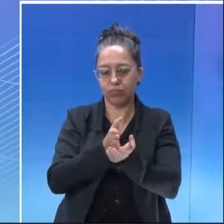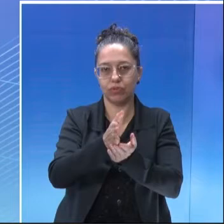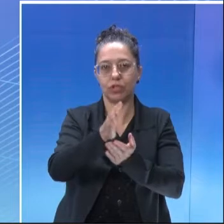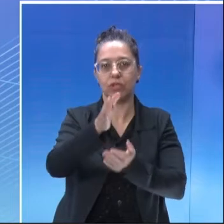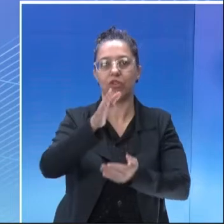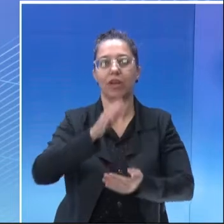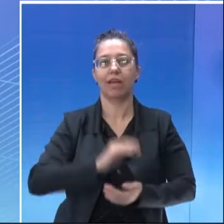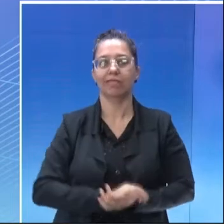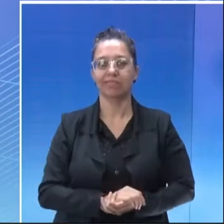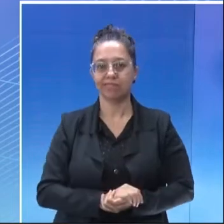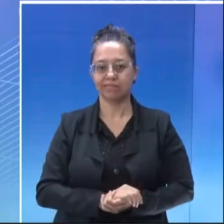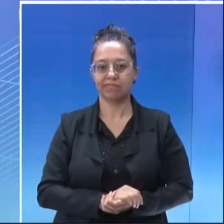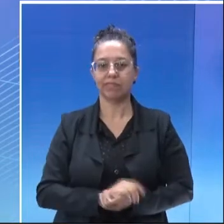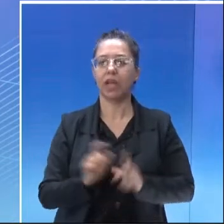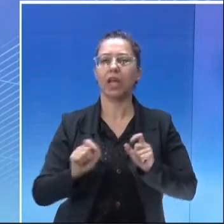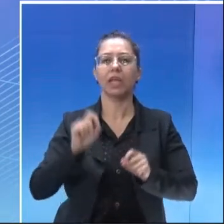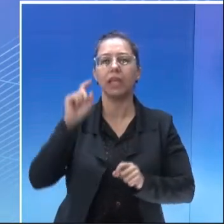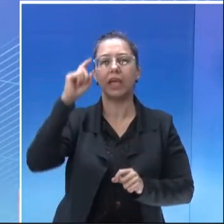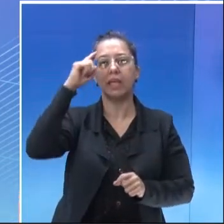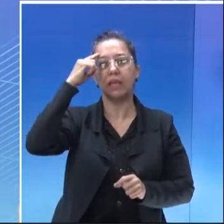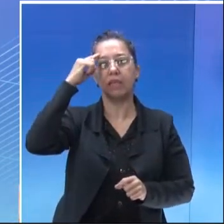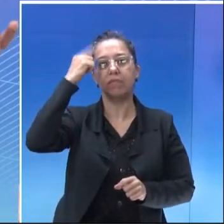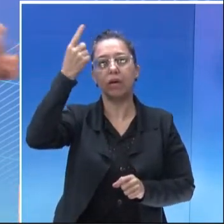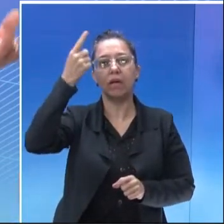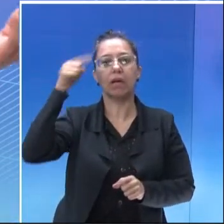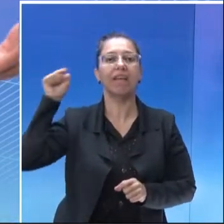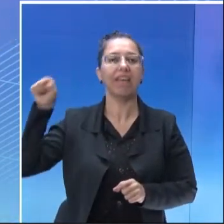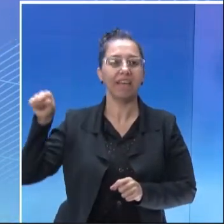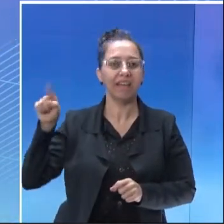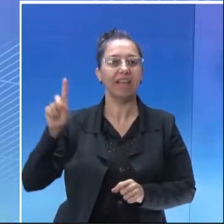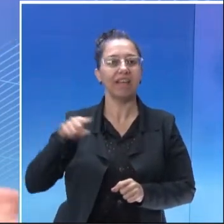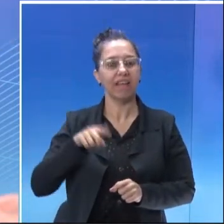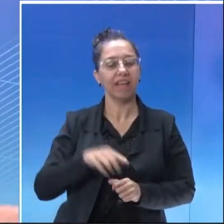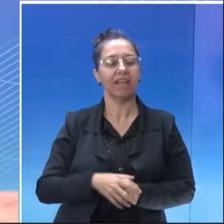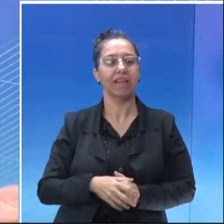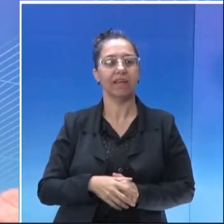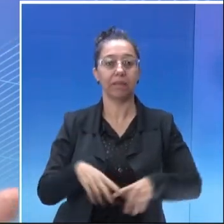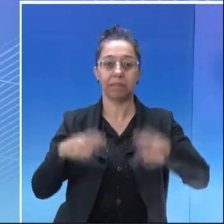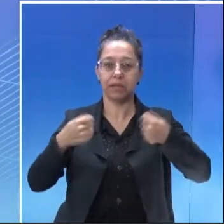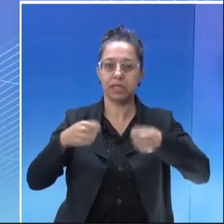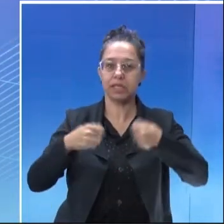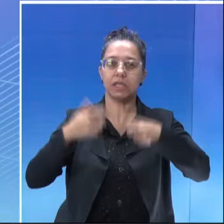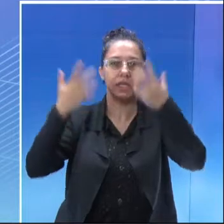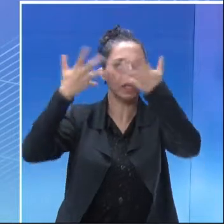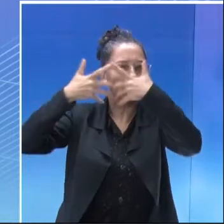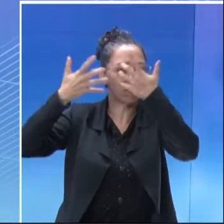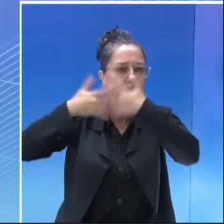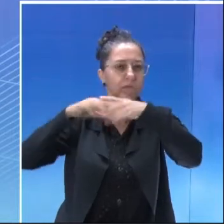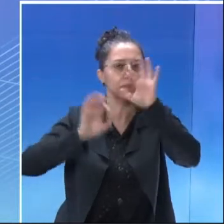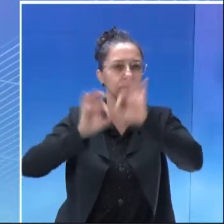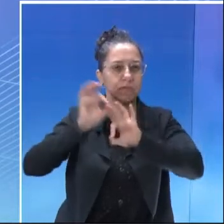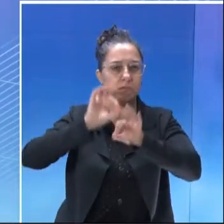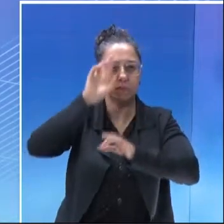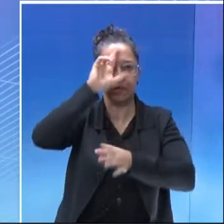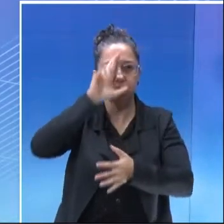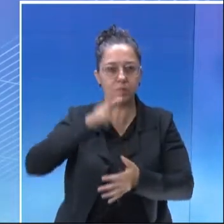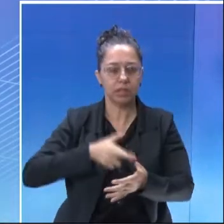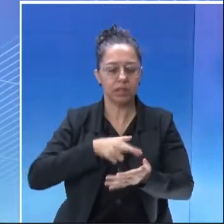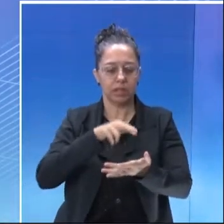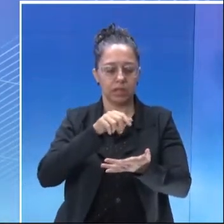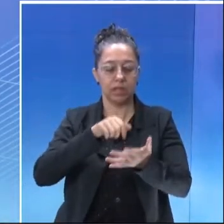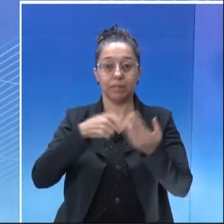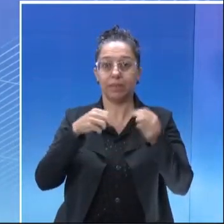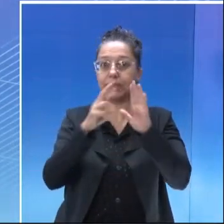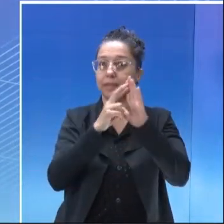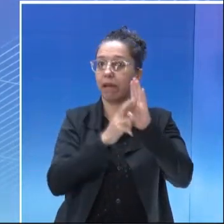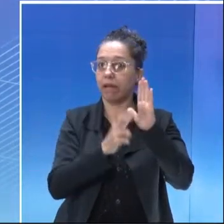você trabalhar. Então, esse método foi criado. Aqui quem criou foi o Descartes. Tem que ser racional, você vai ter que escrever